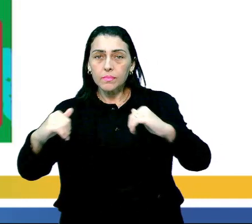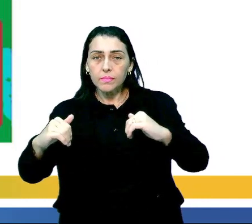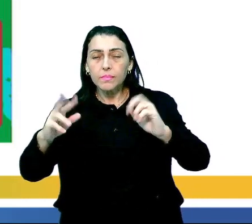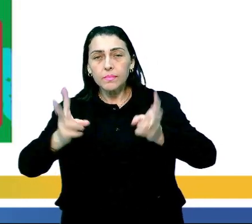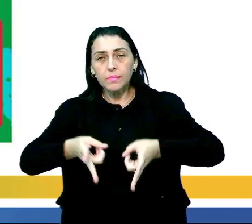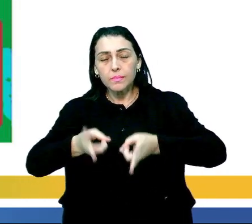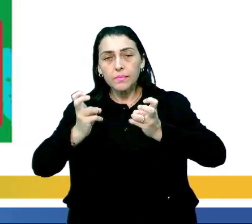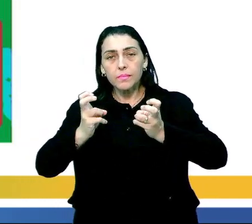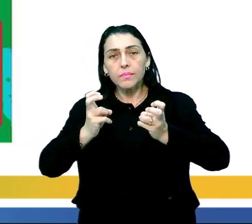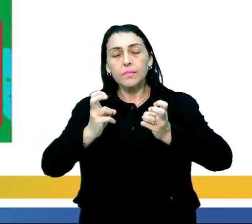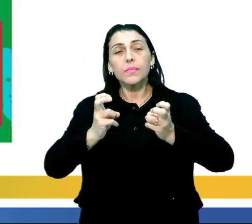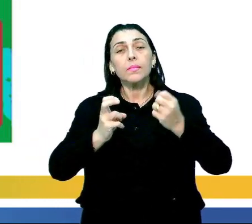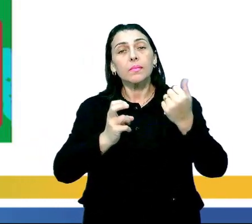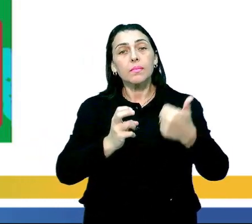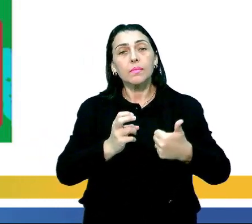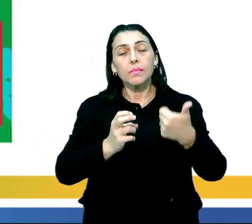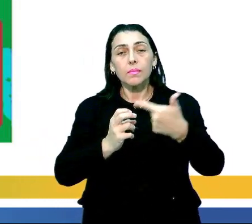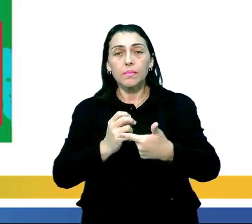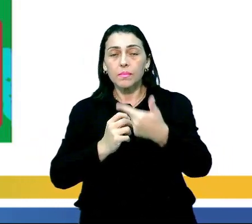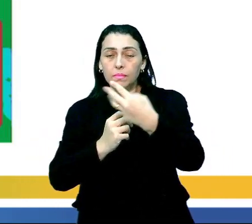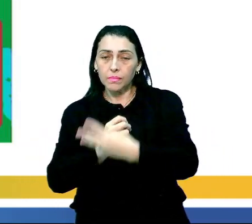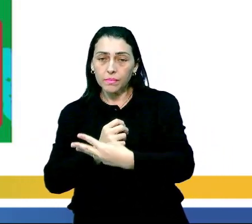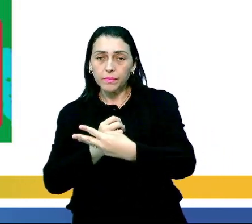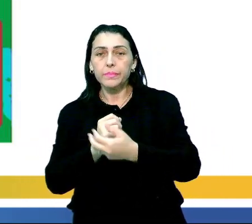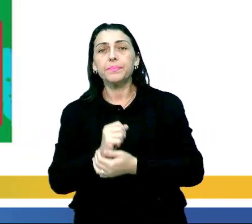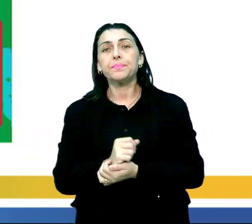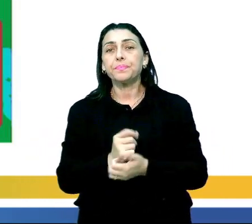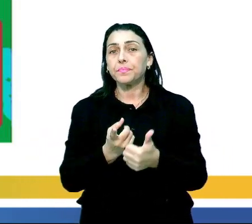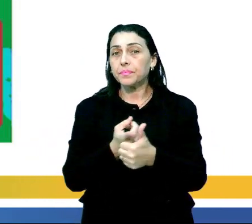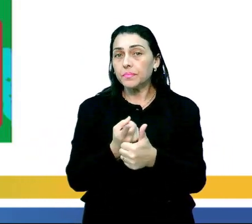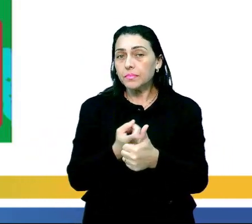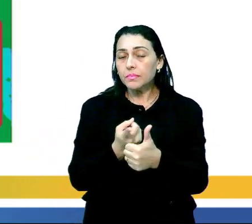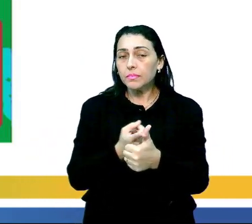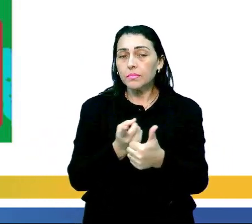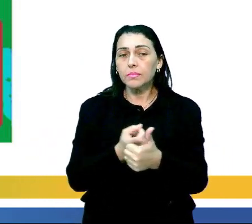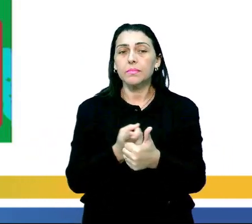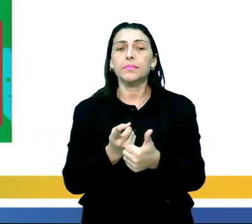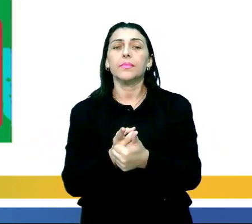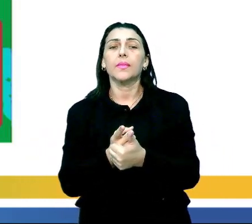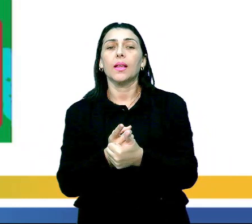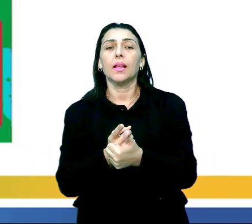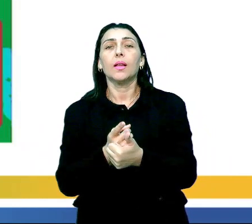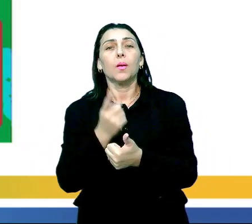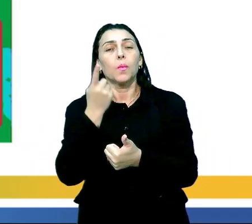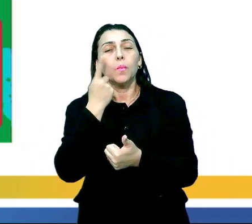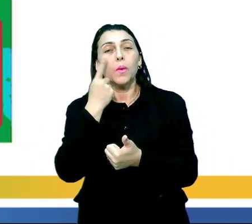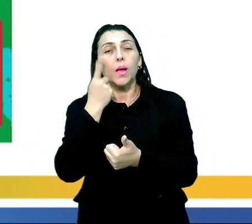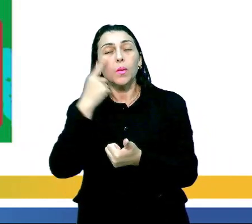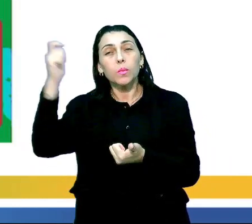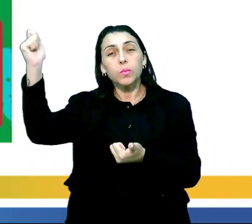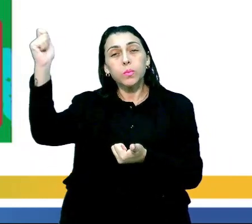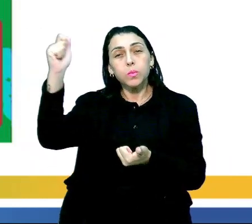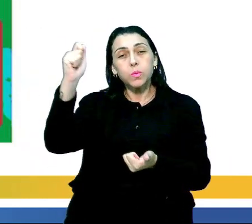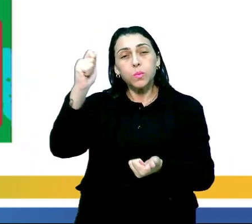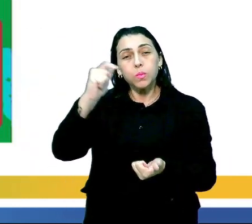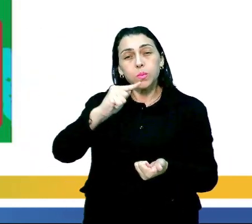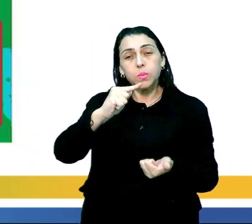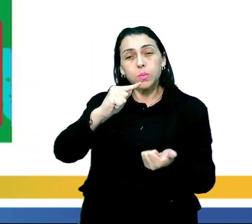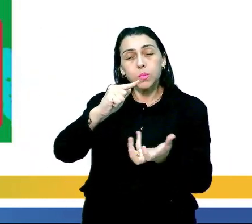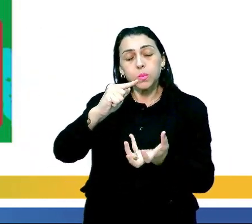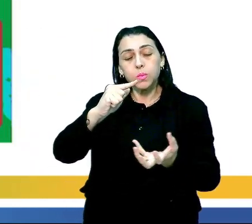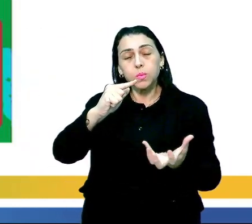vão observar, em parte 1, 2 e 3. Bom, na parte 1, a gente tem o efeito aí da